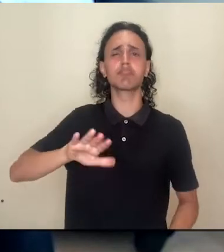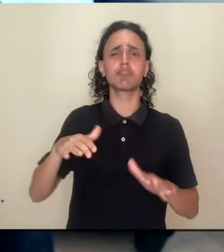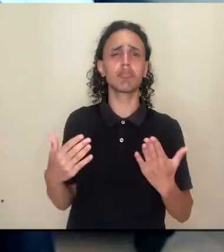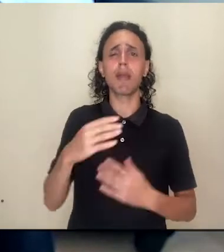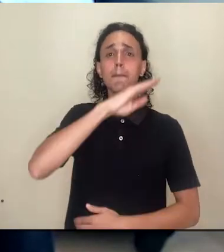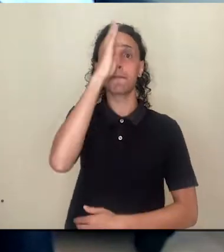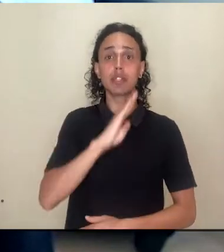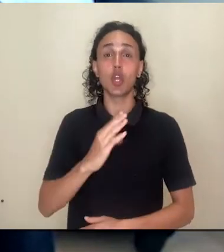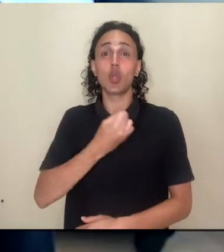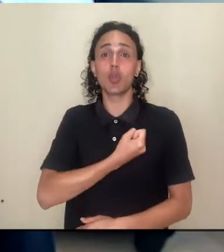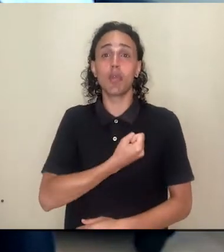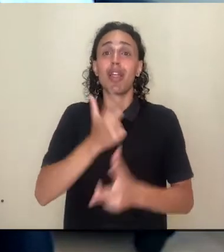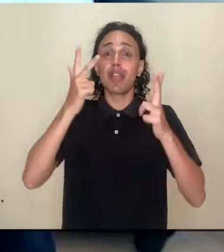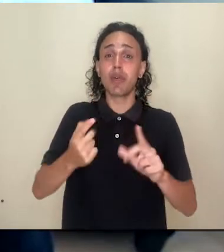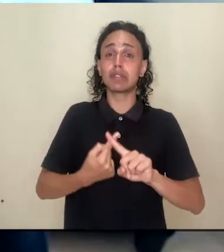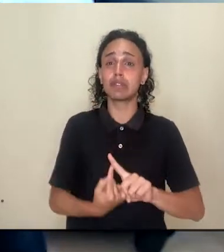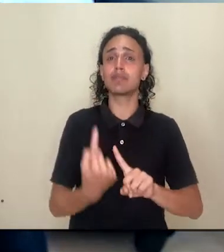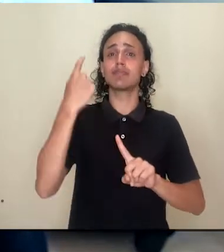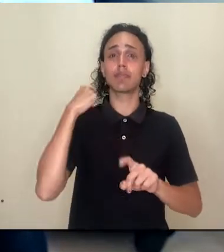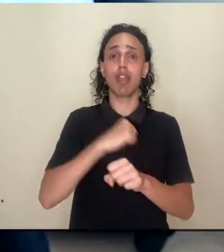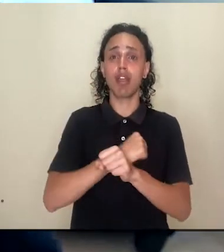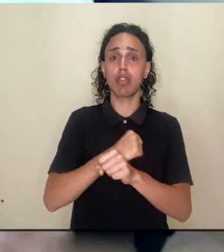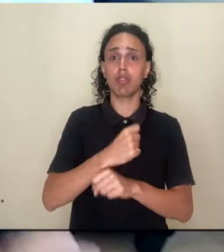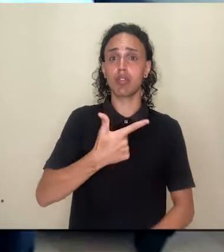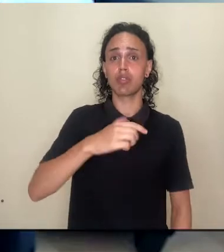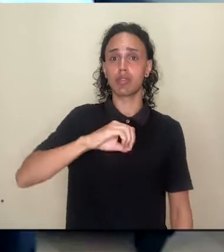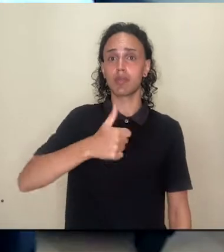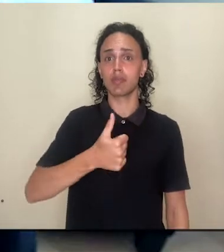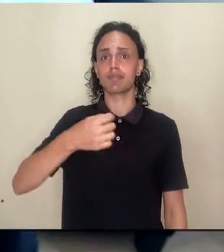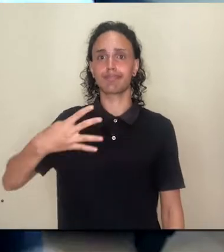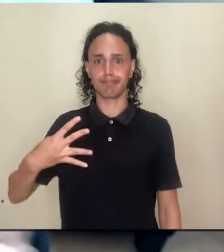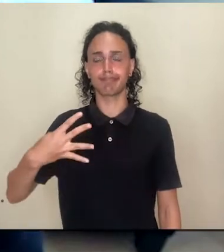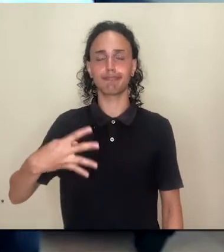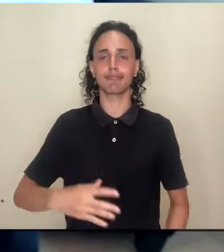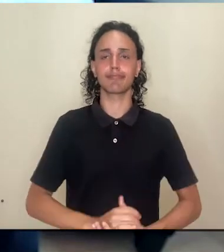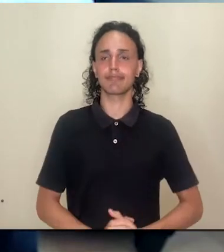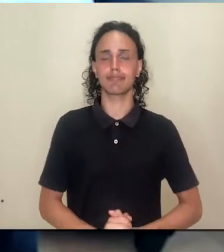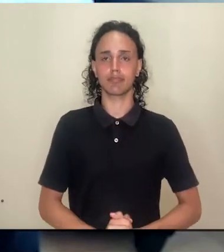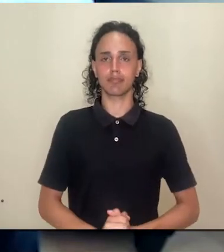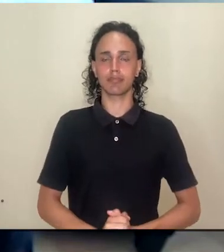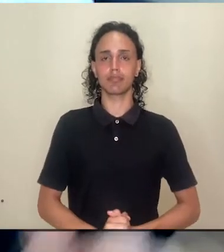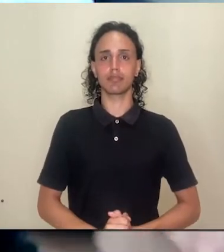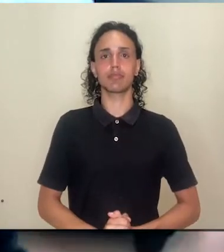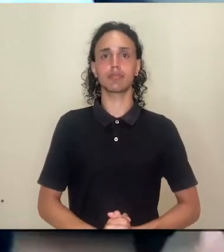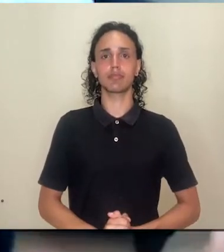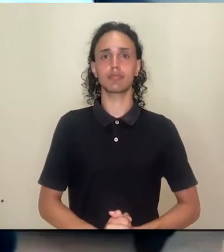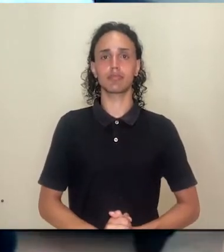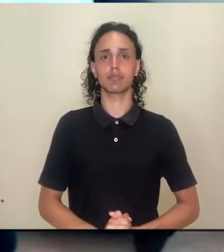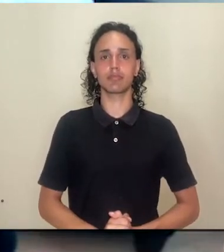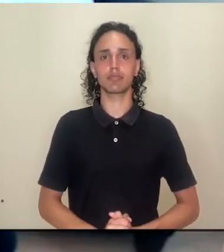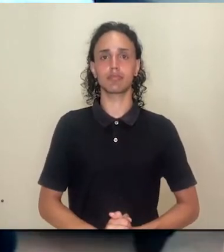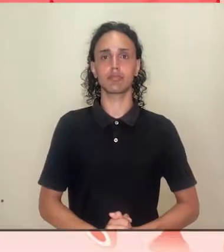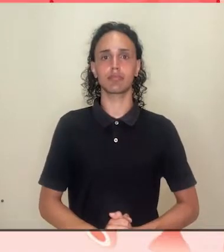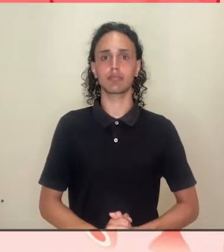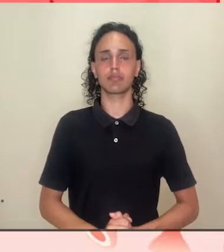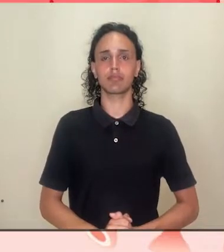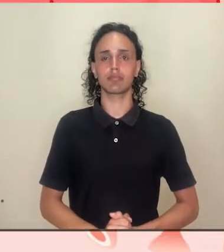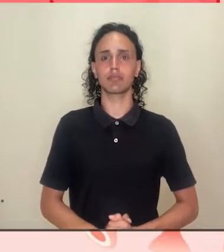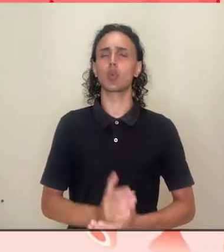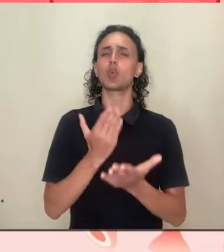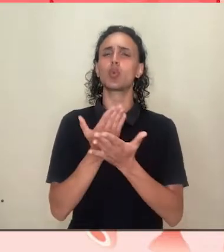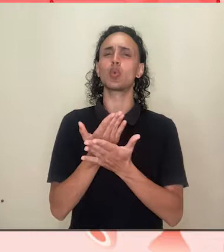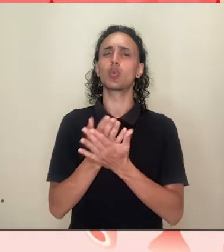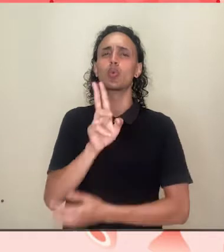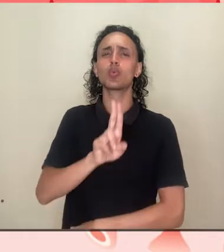que o Brasil voltasse a níveis de mortalidade para o Brasil que a gente não observava desde 2014. O